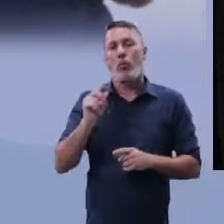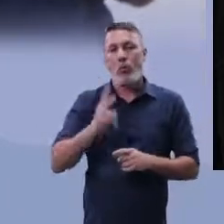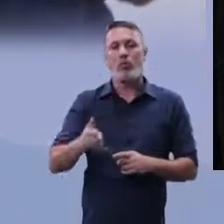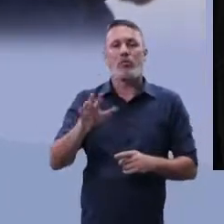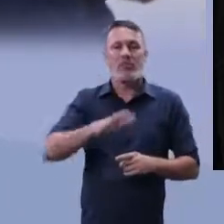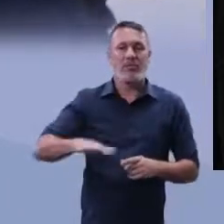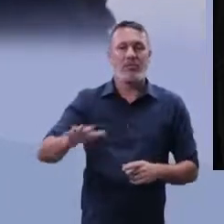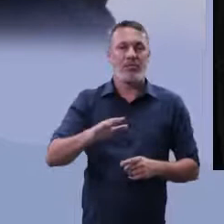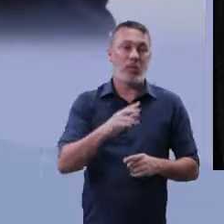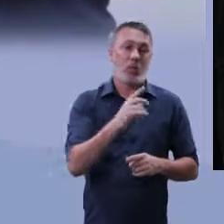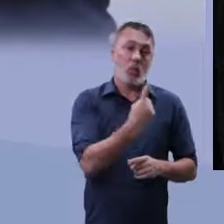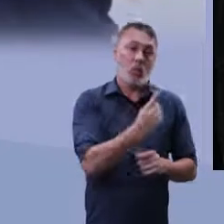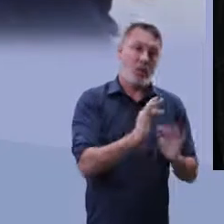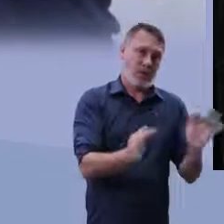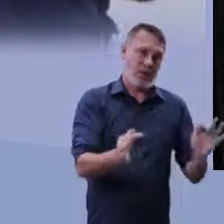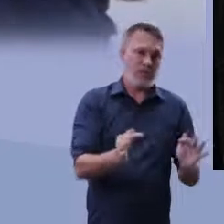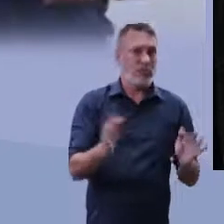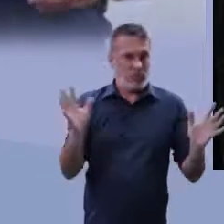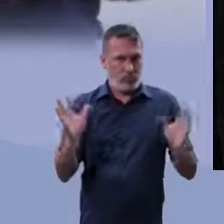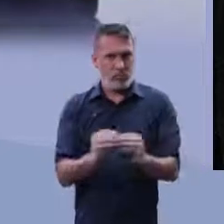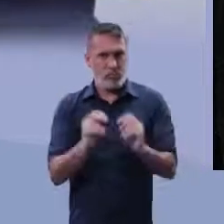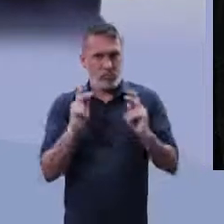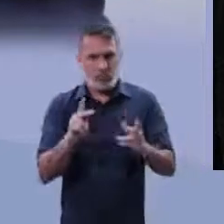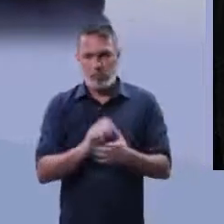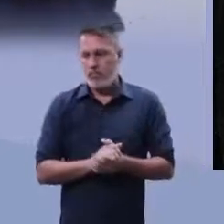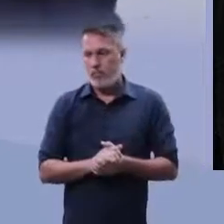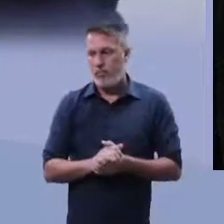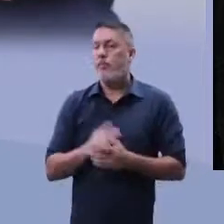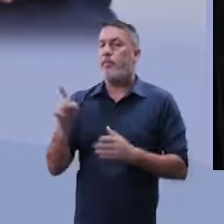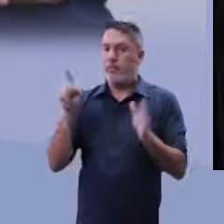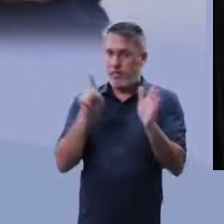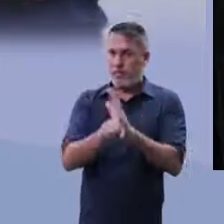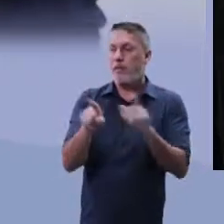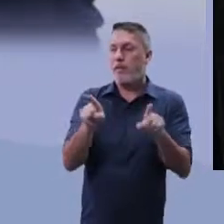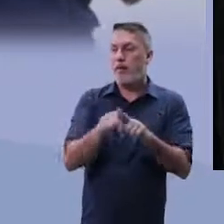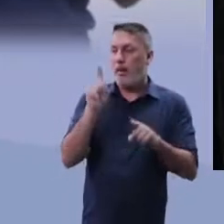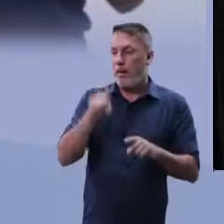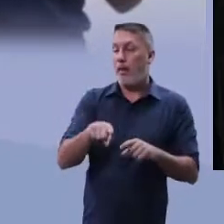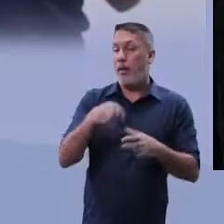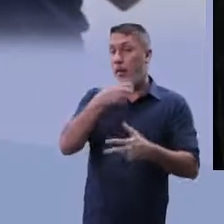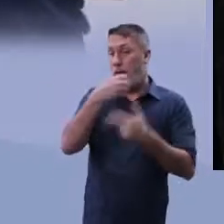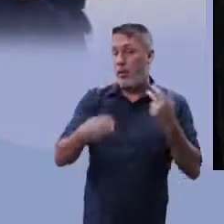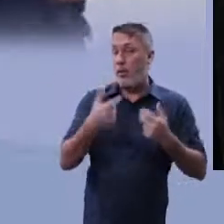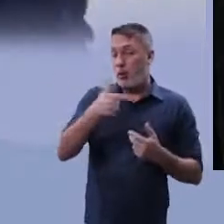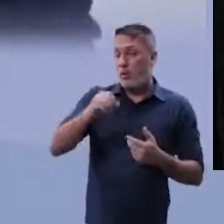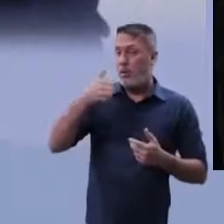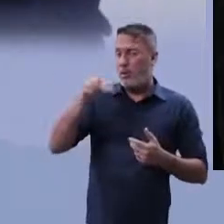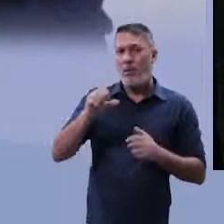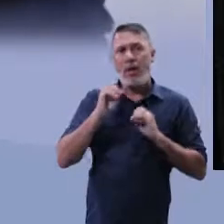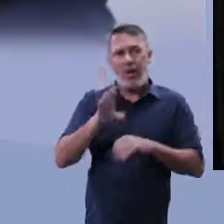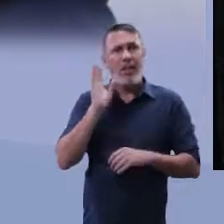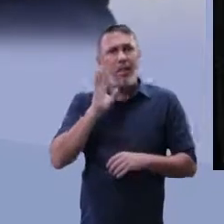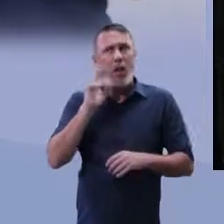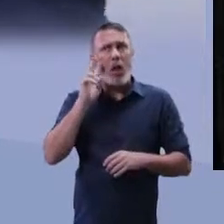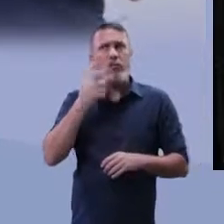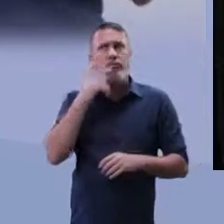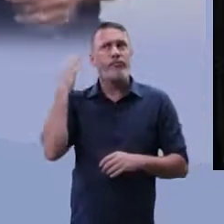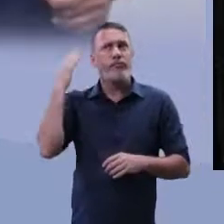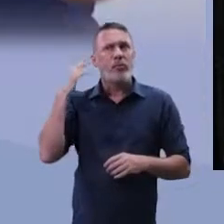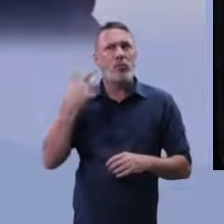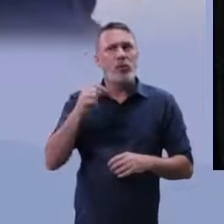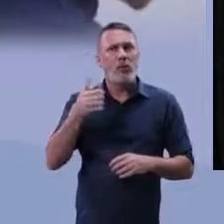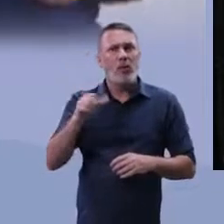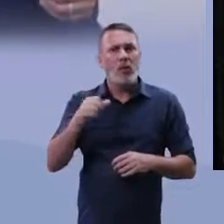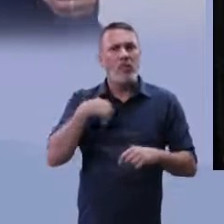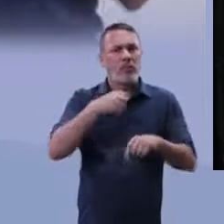de 2 ou mais eventos acontecerem sucessivamente. Vamos nessa. Essa questão também caiu no Enem de 2019. Essa aula